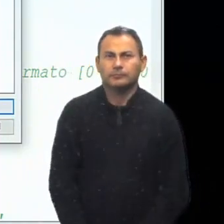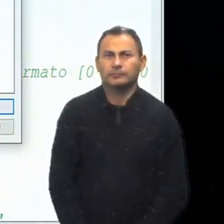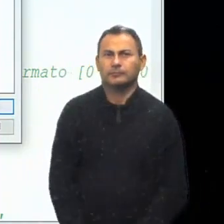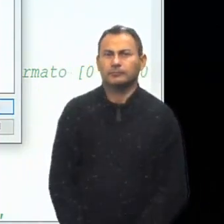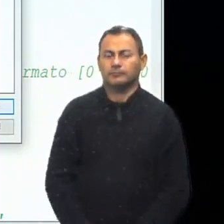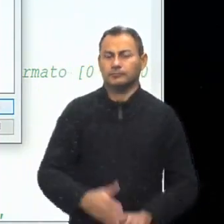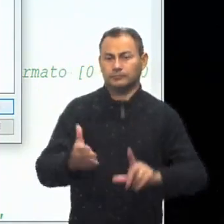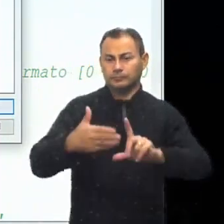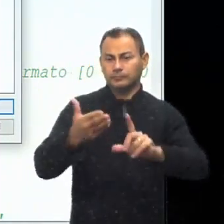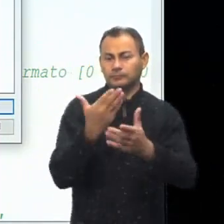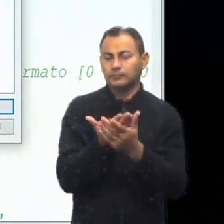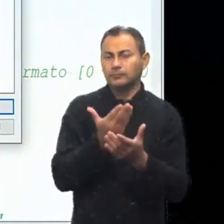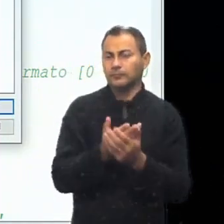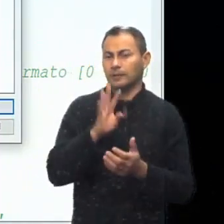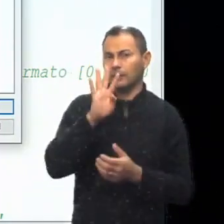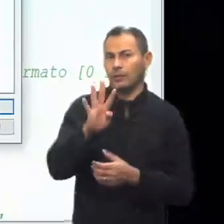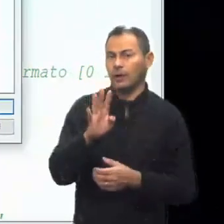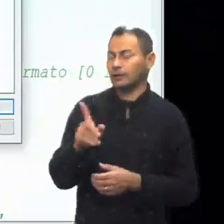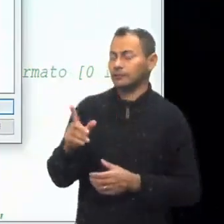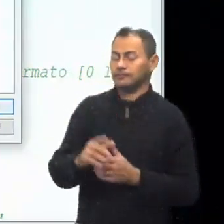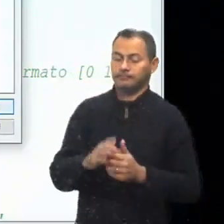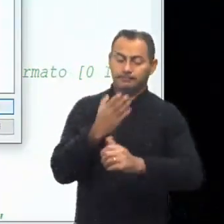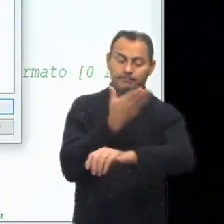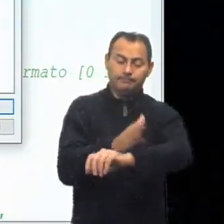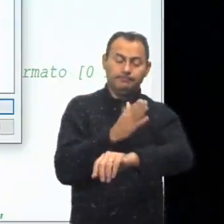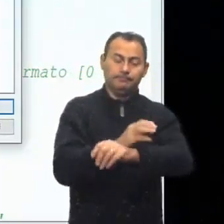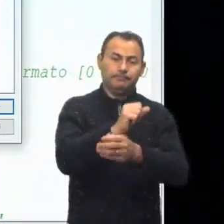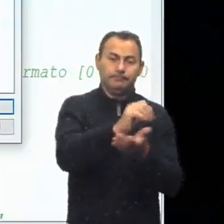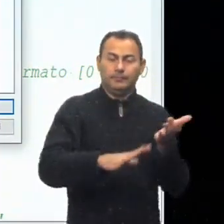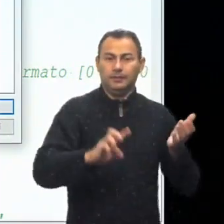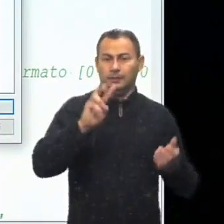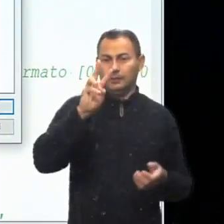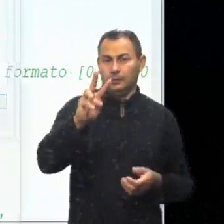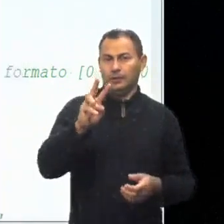Aula 4, exercício 2.